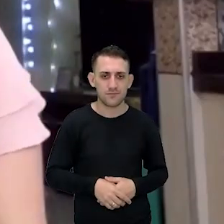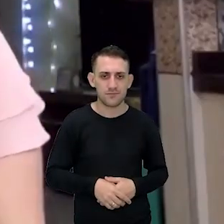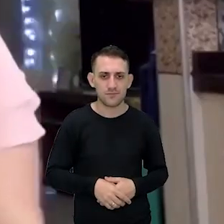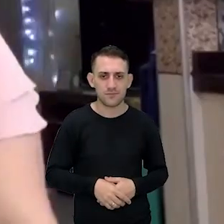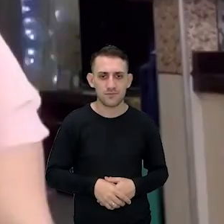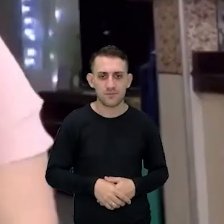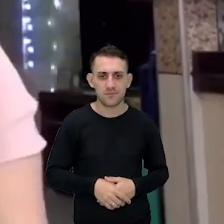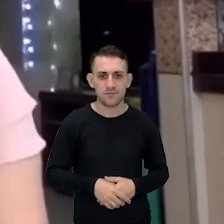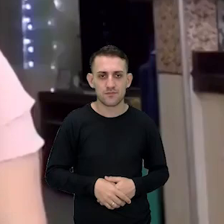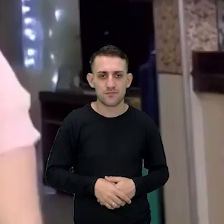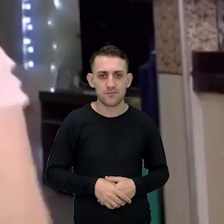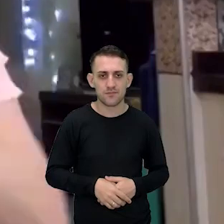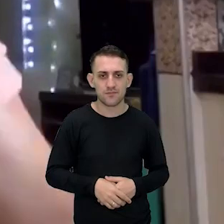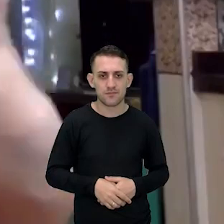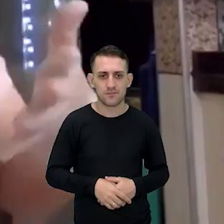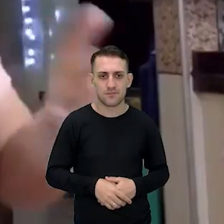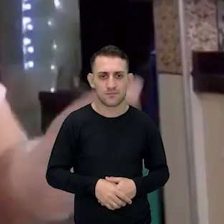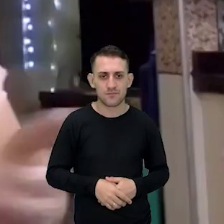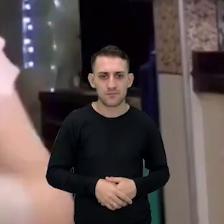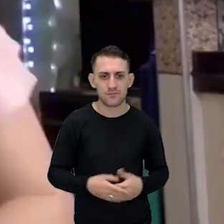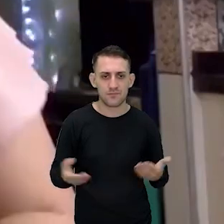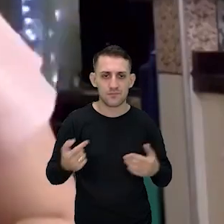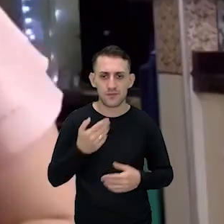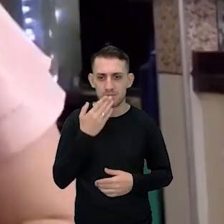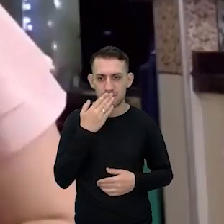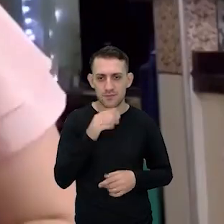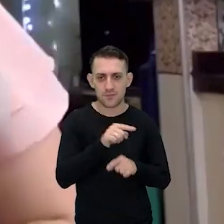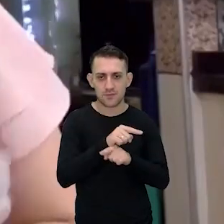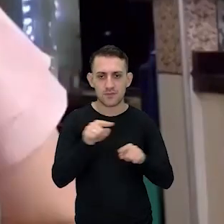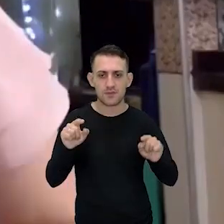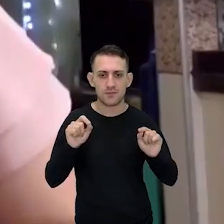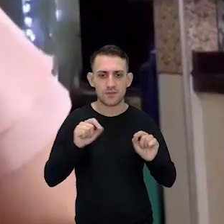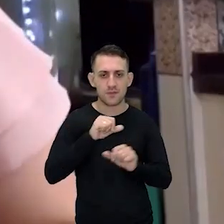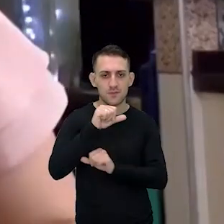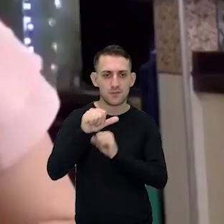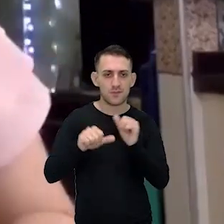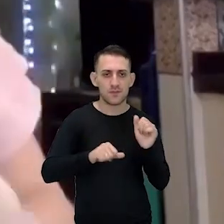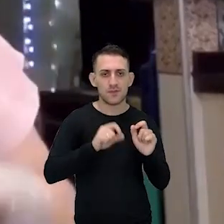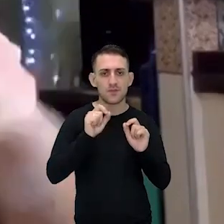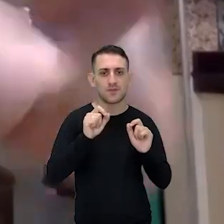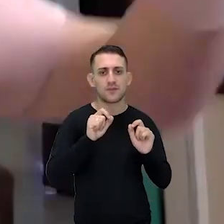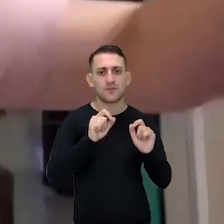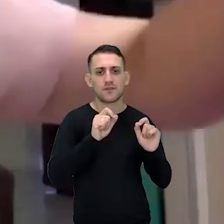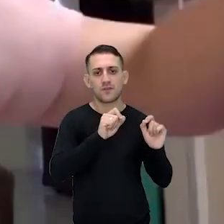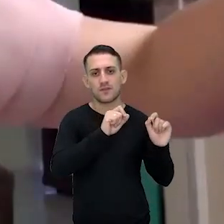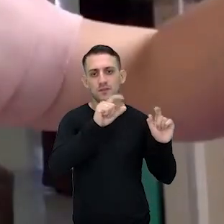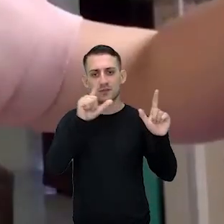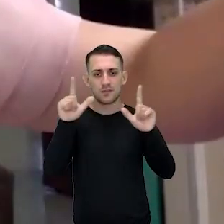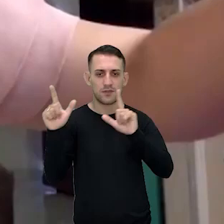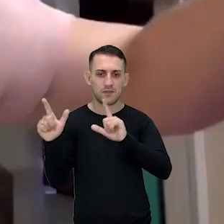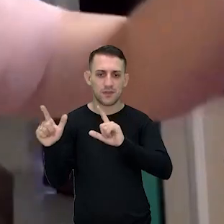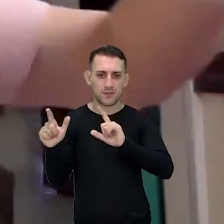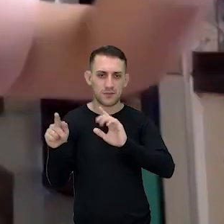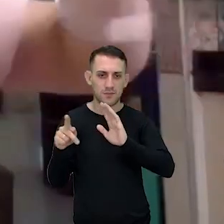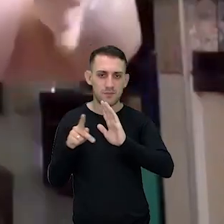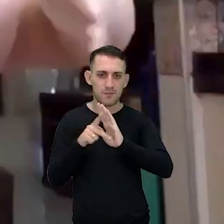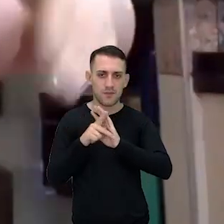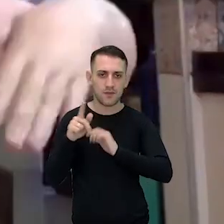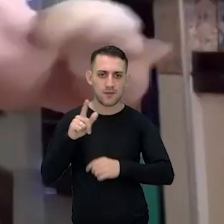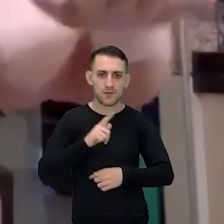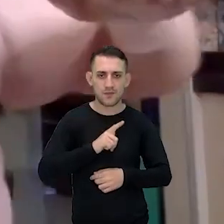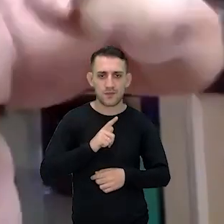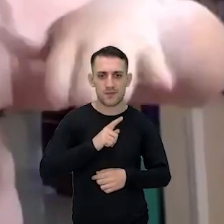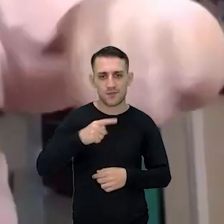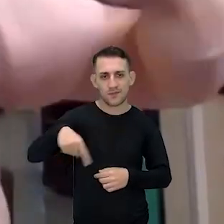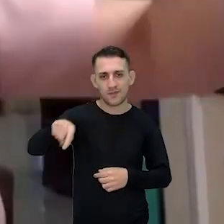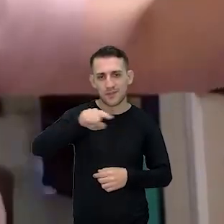eu vou pedir para vocês, né, mudarem aí para minha outra imagem, que vocês sabem, né?